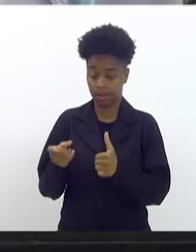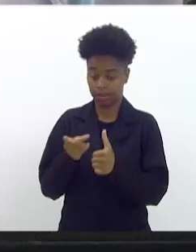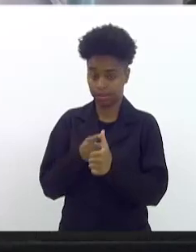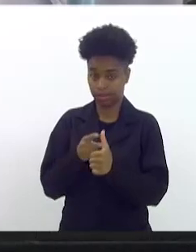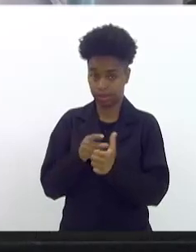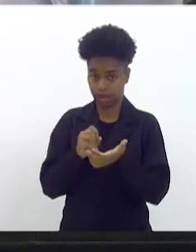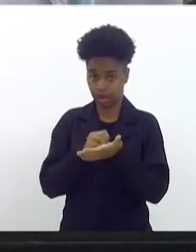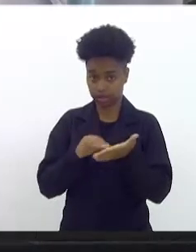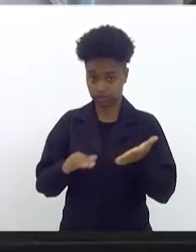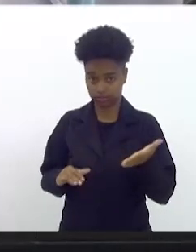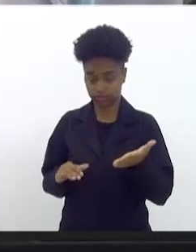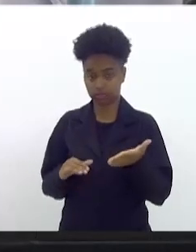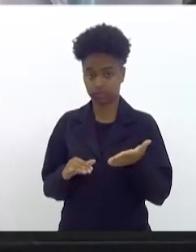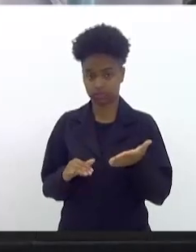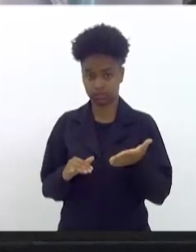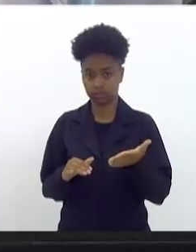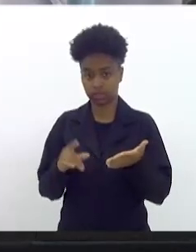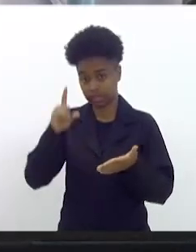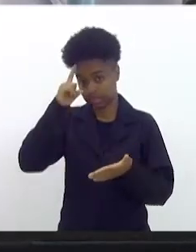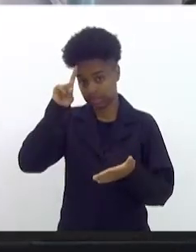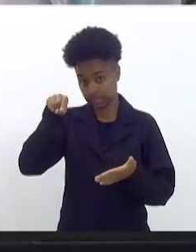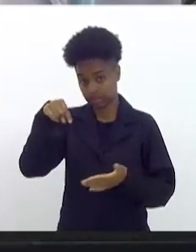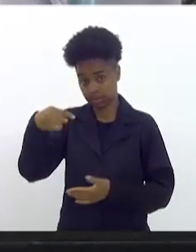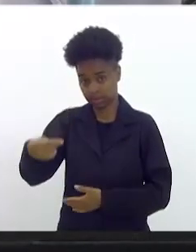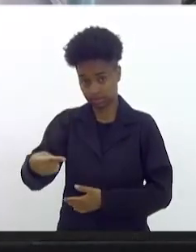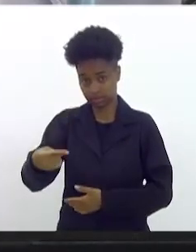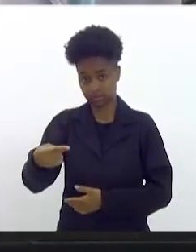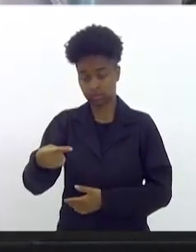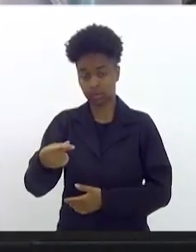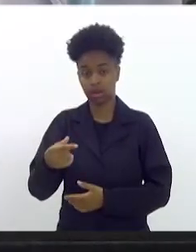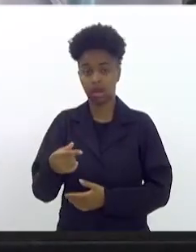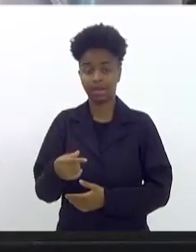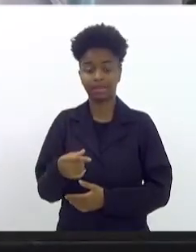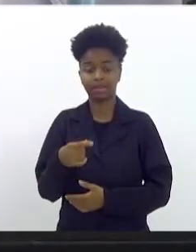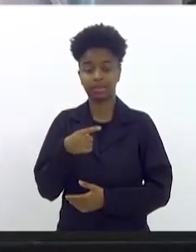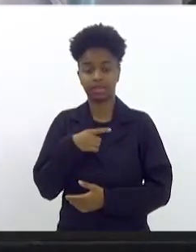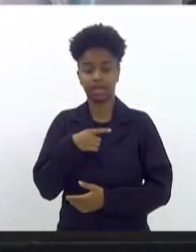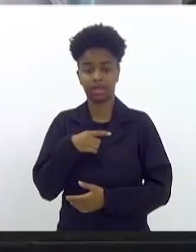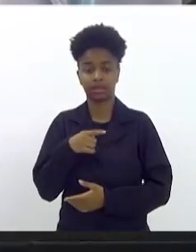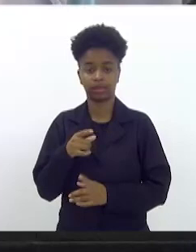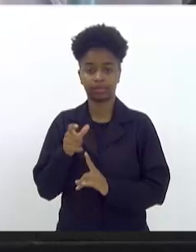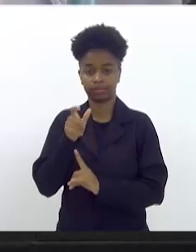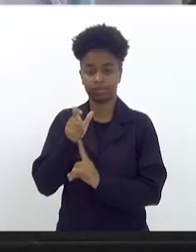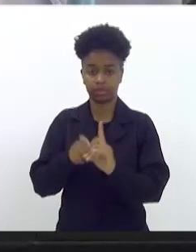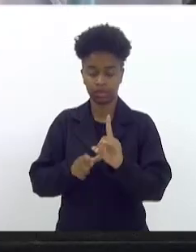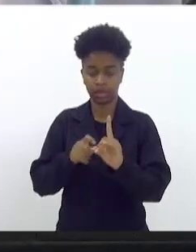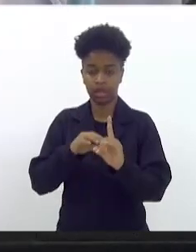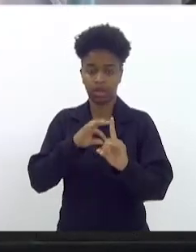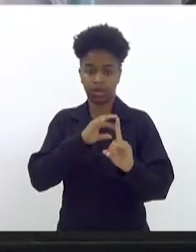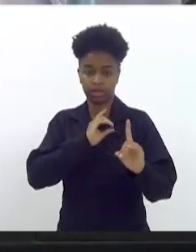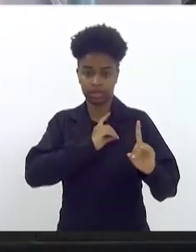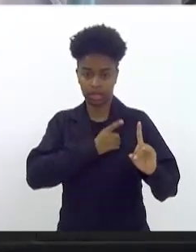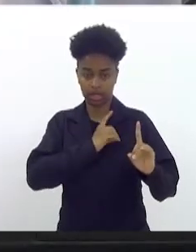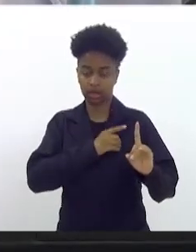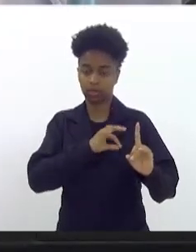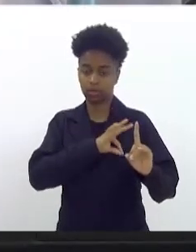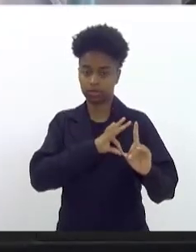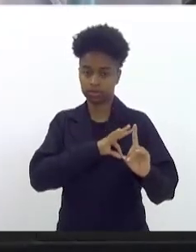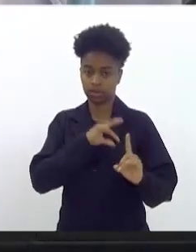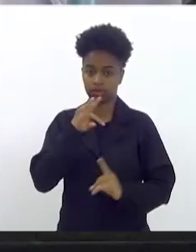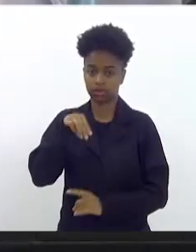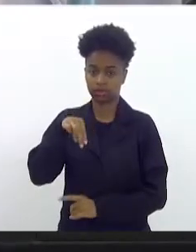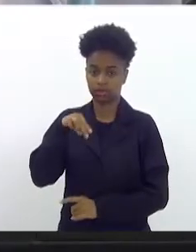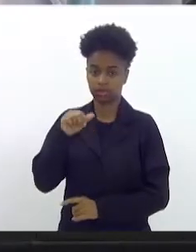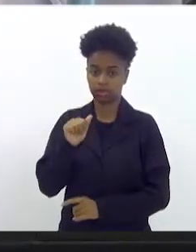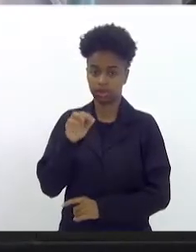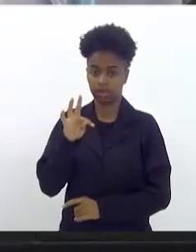atividade será, na semana que vem, ouvir a delegada de polícia Natasha, que tem também uma tese de mestrado